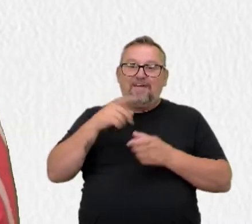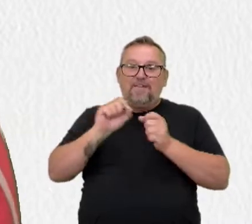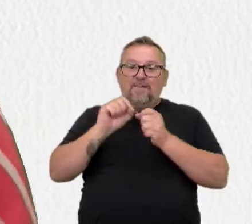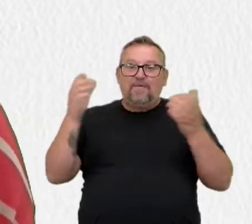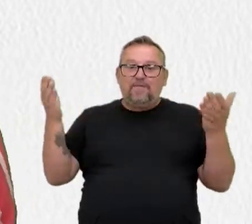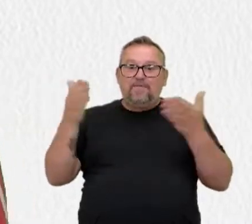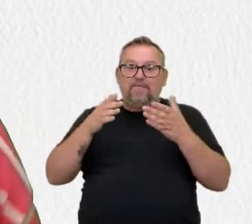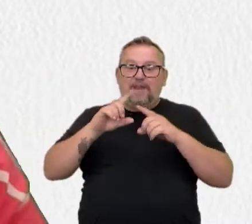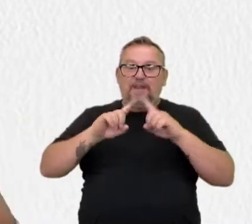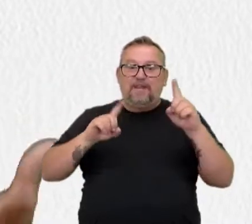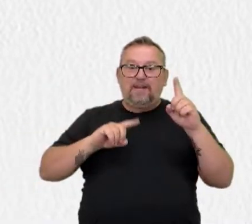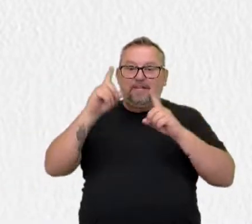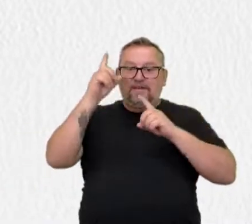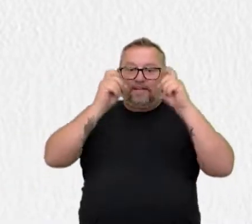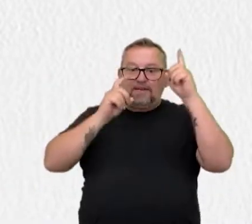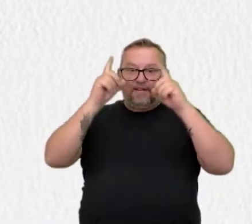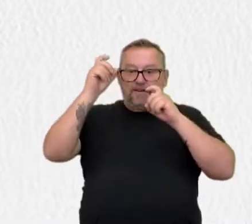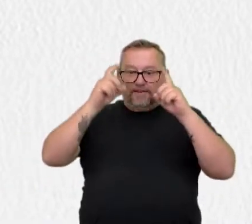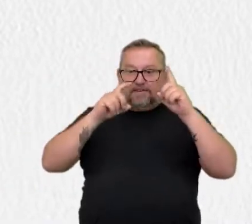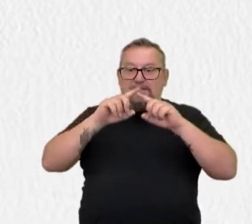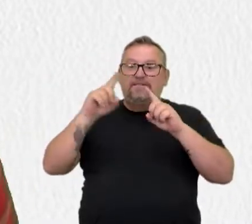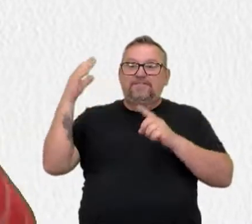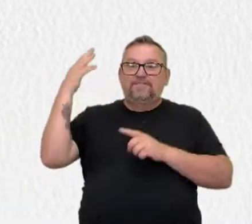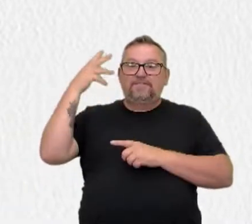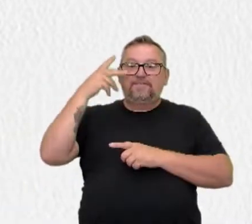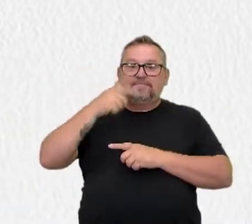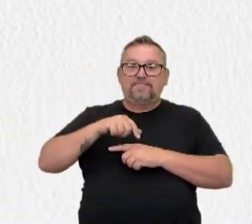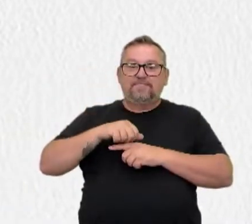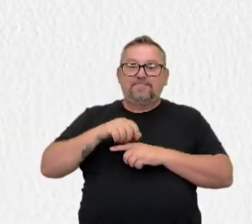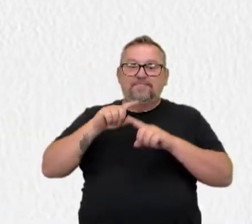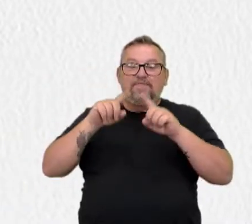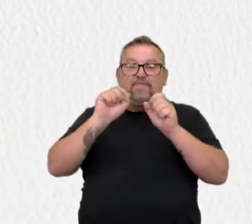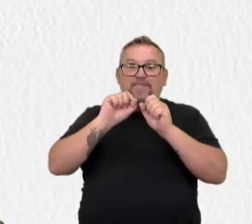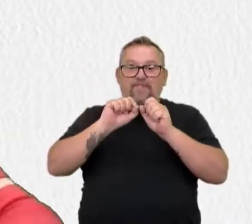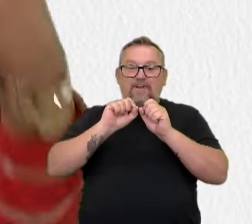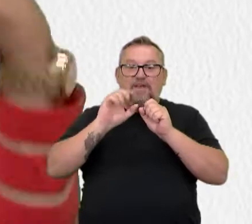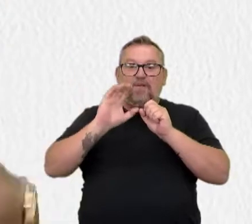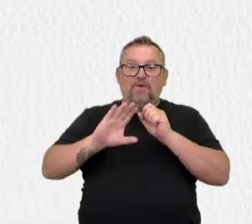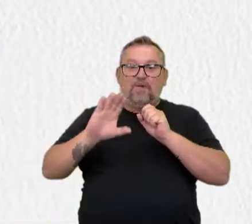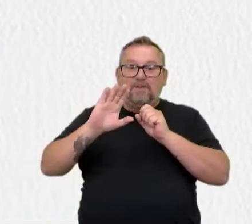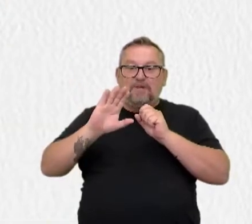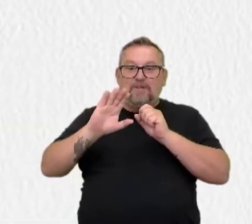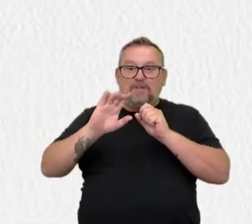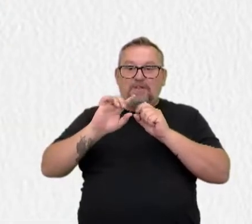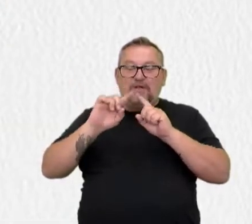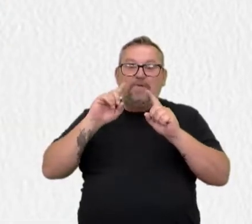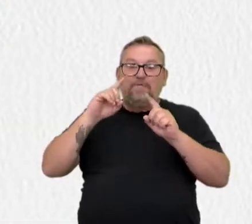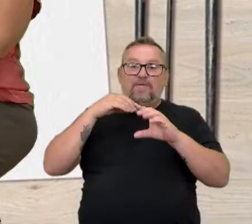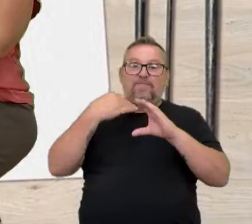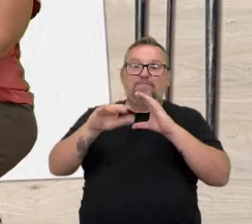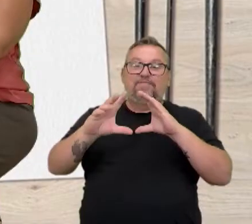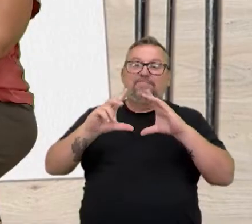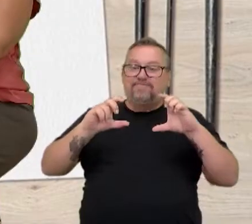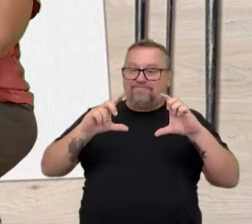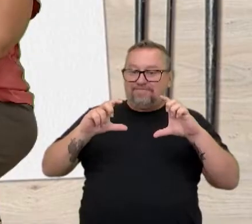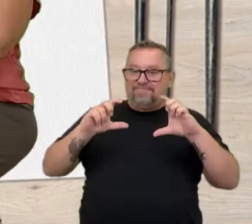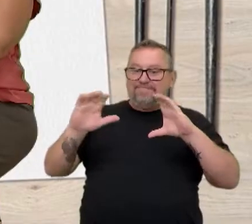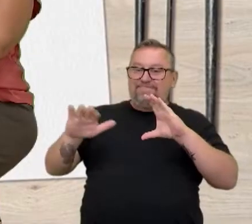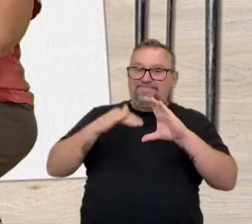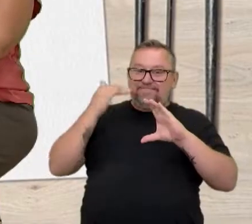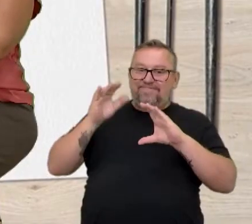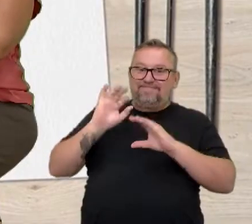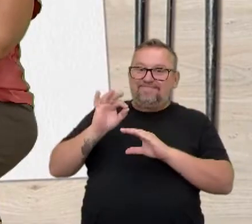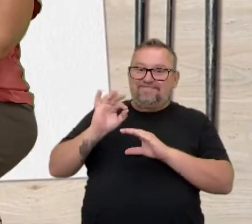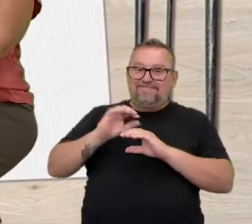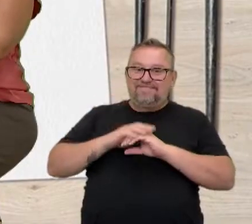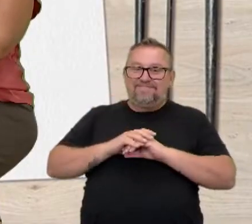fazer aqui uma careta bem bonita e vocês vão fazer um meme com isso e mandar pra gente no nosso Instagram. Eu ia adorar. Né? Eu quero só